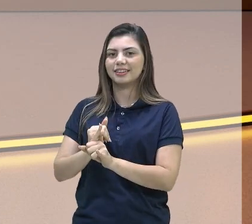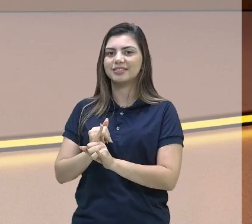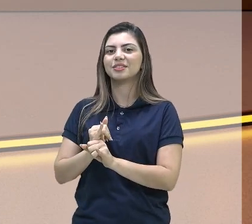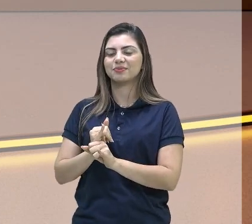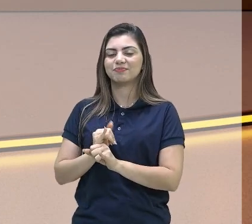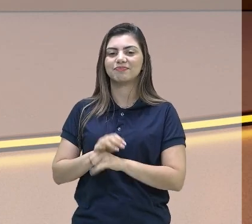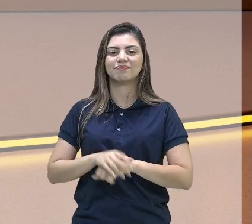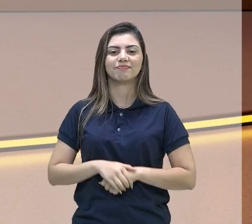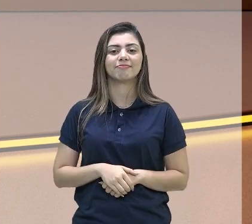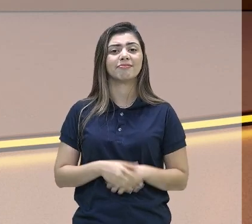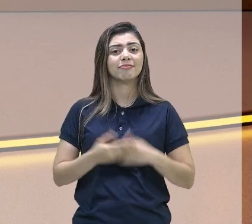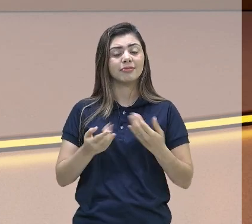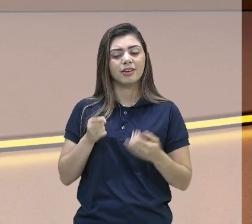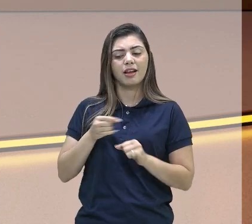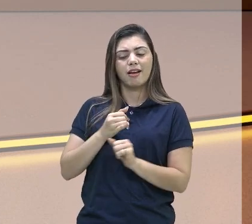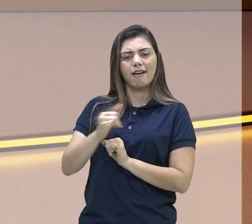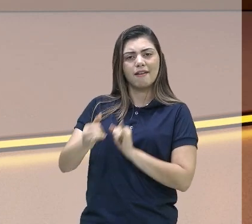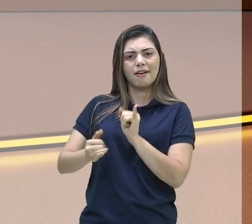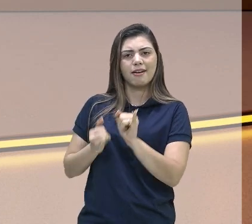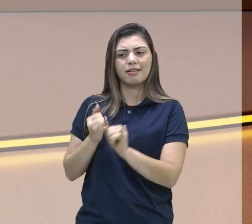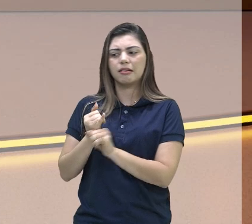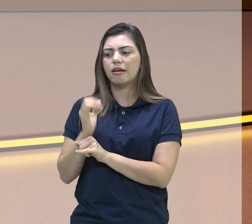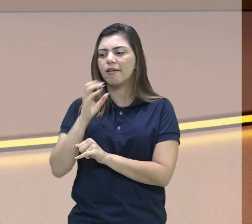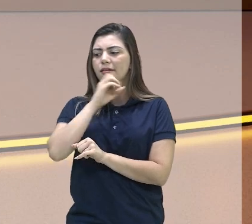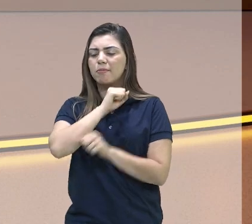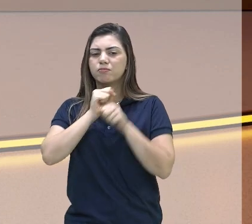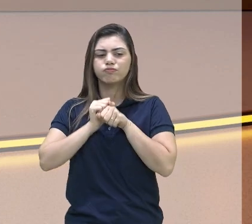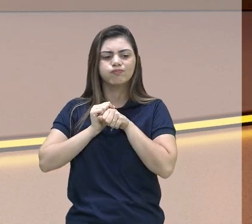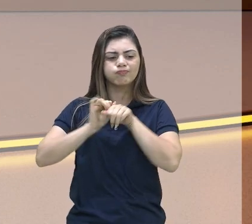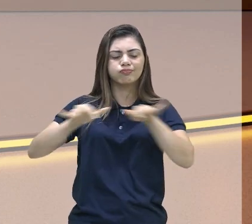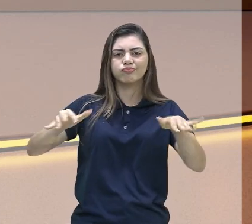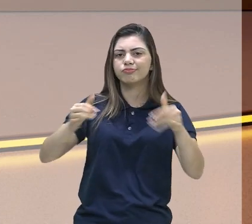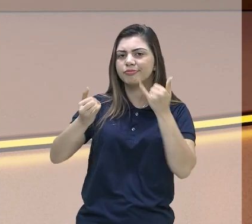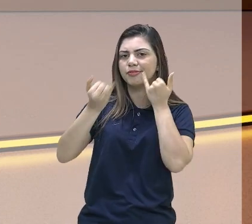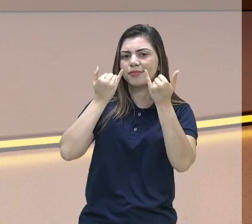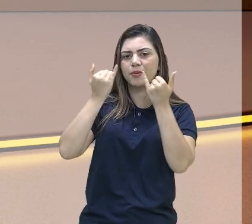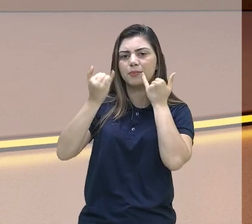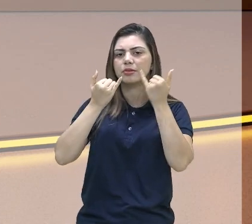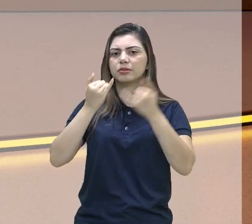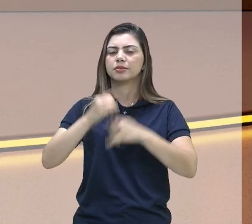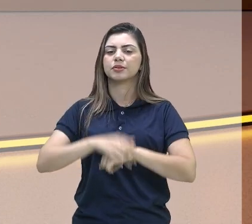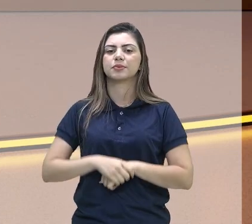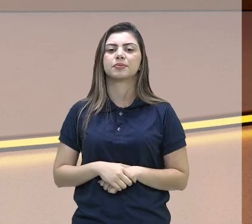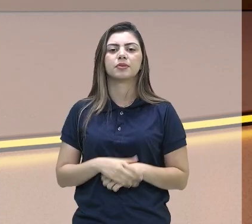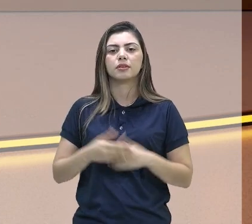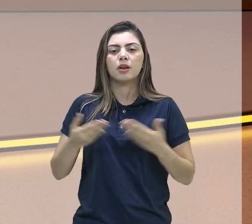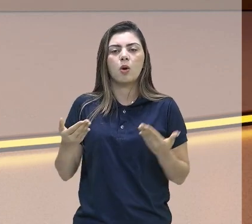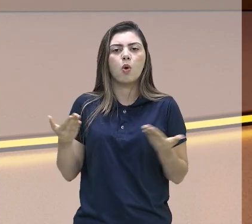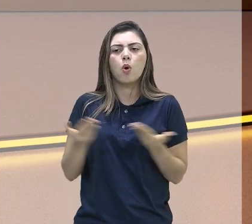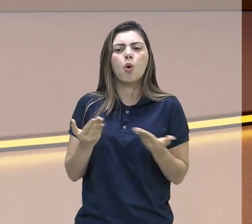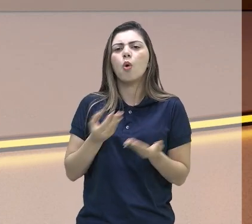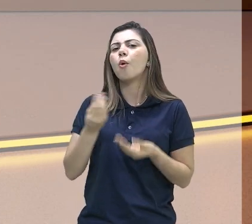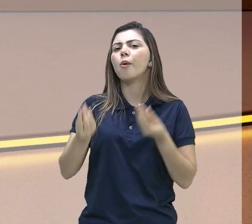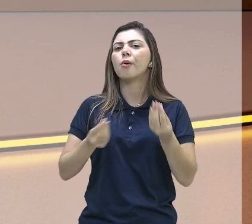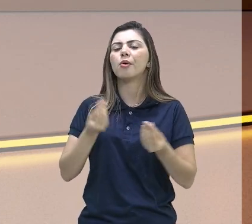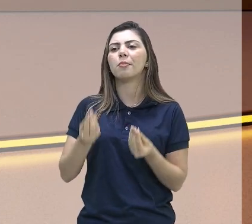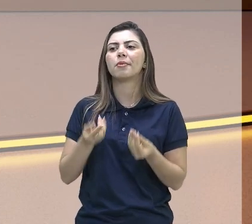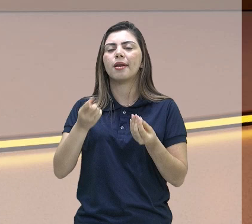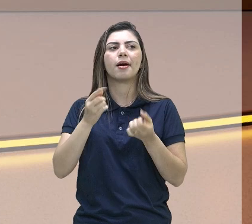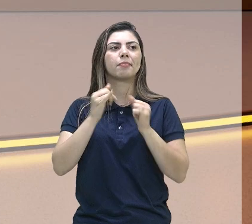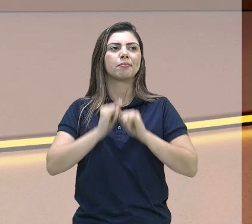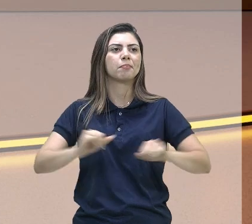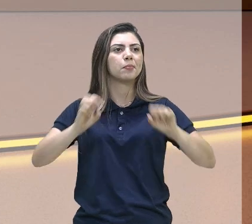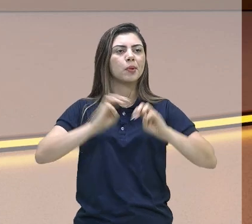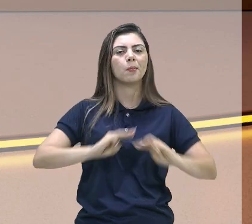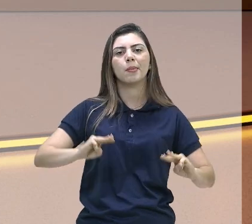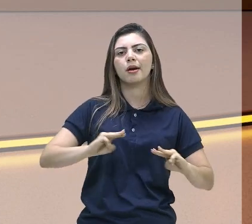grande rede de comunicação e de informação que hoje faz com que esta propaganda,